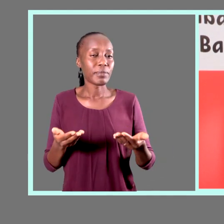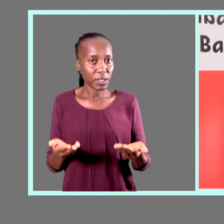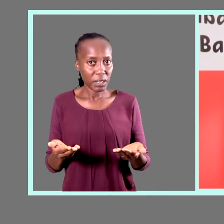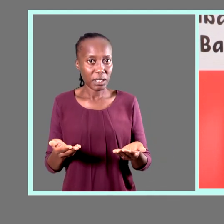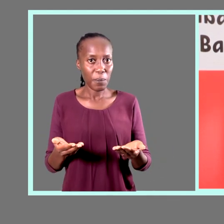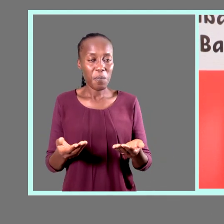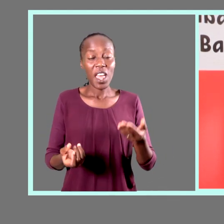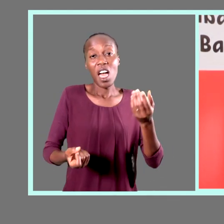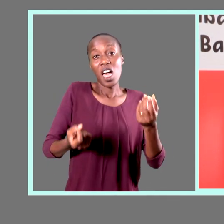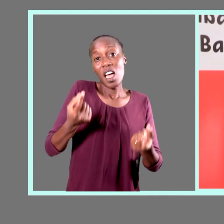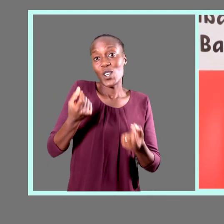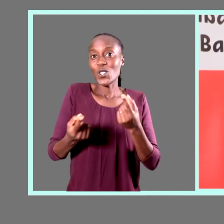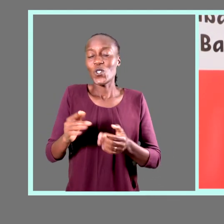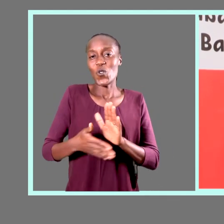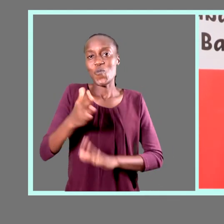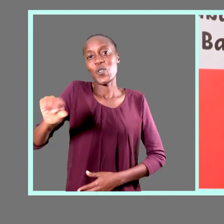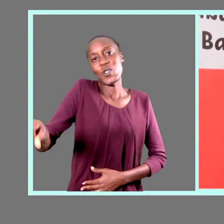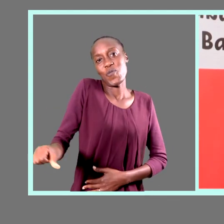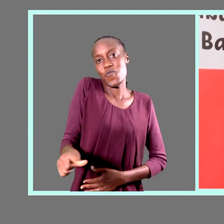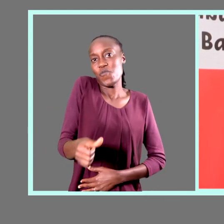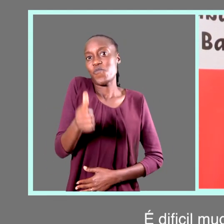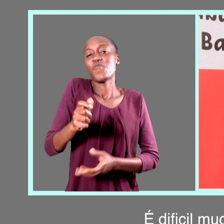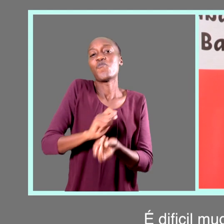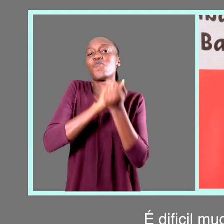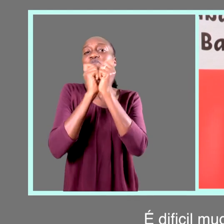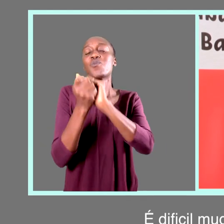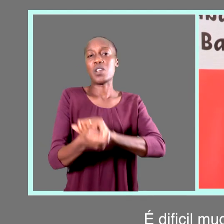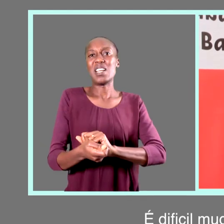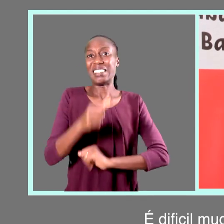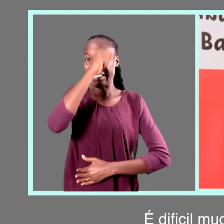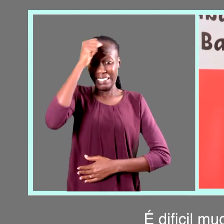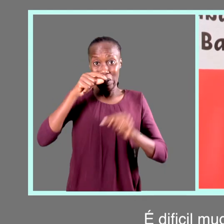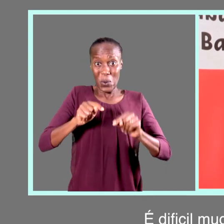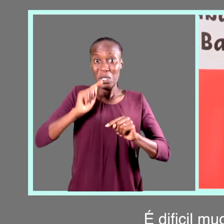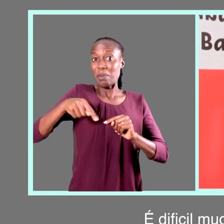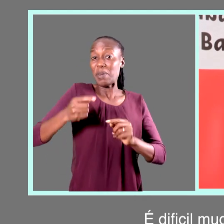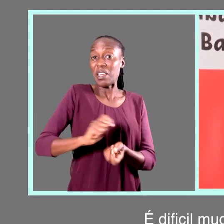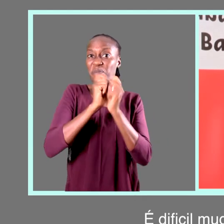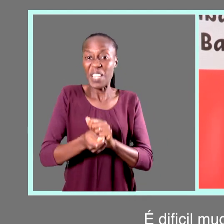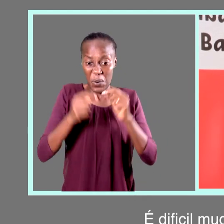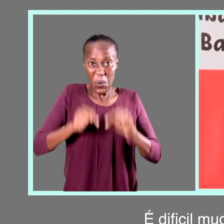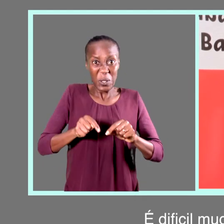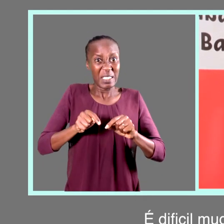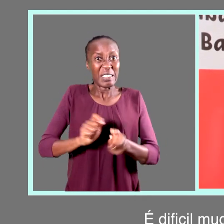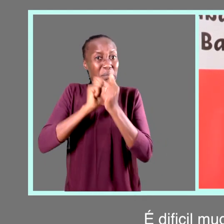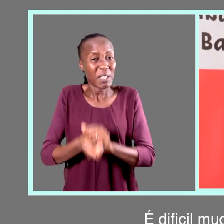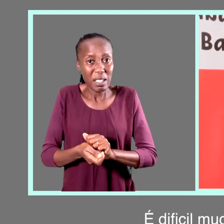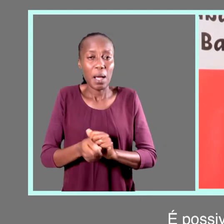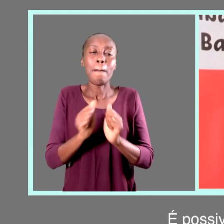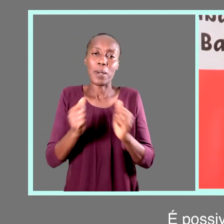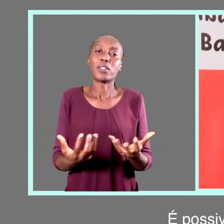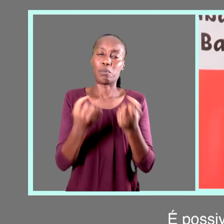em que as coisas começam a mudar. É difícil mudar de hoje para amanhã, de hoje para hoje,